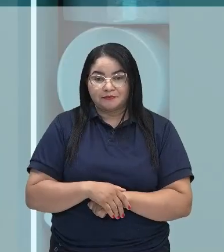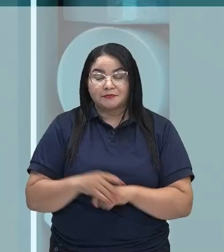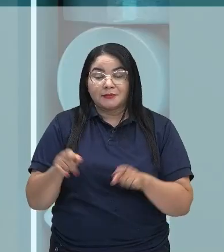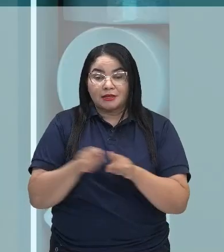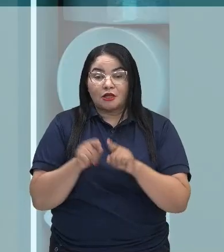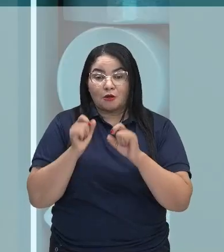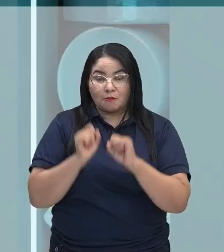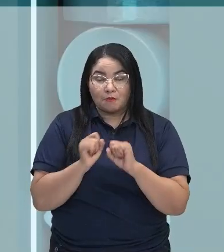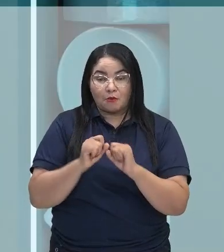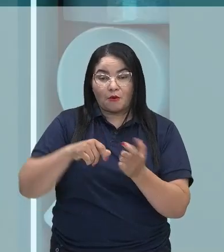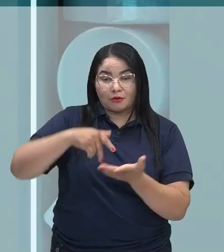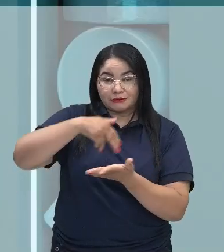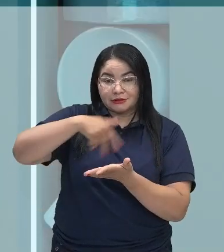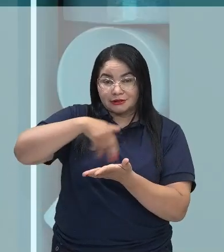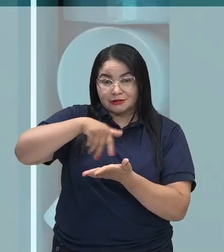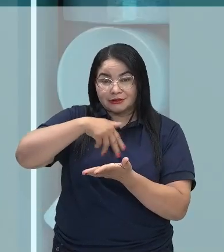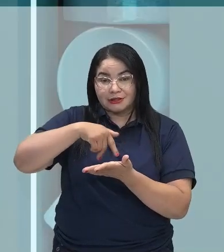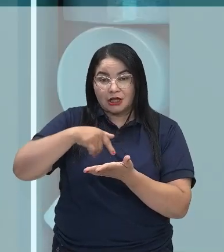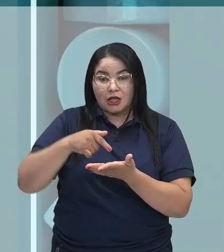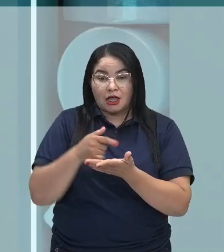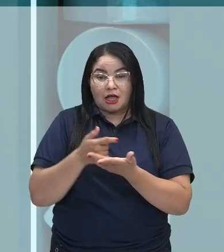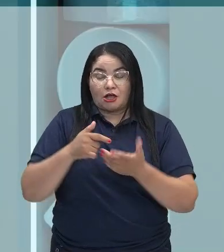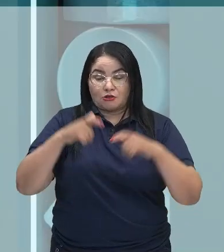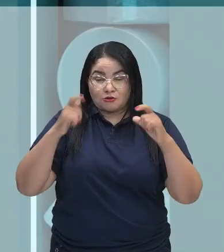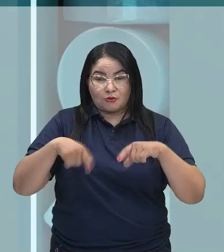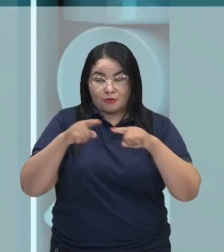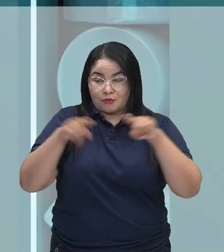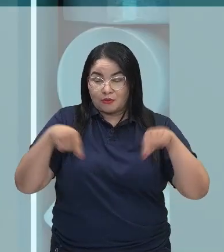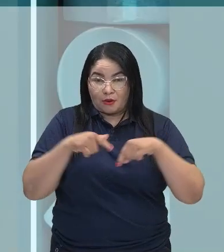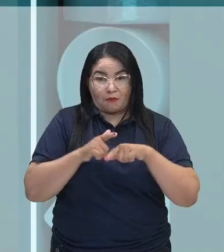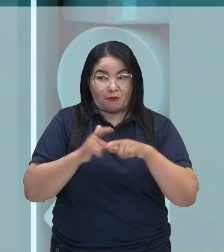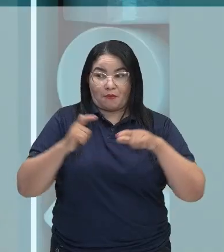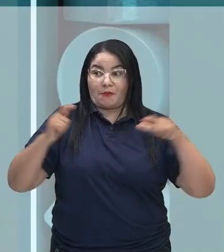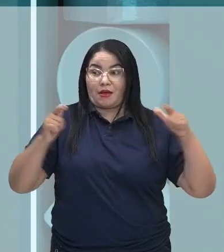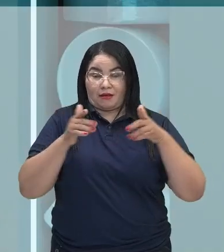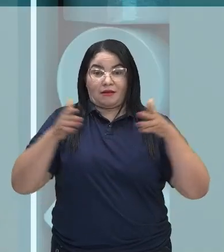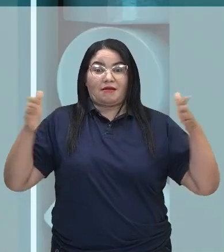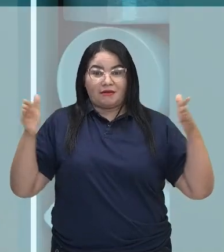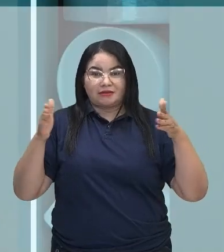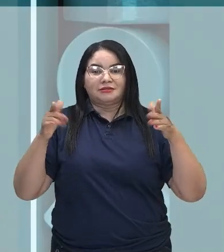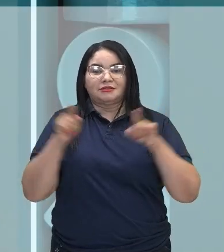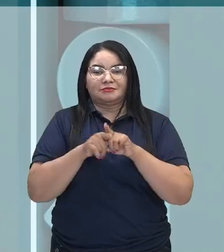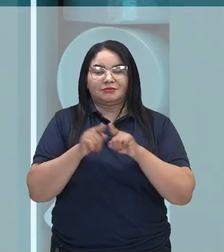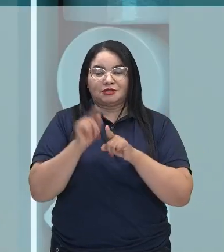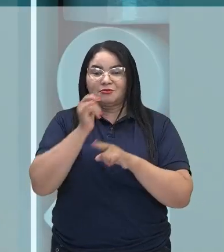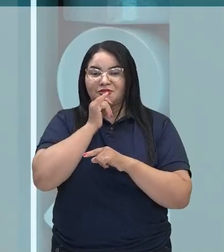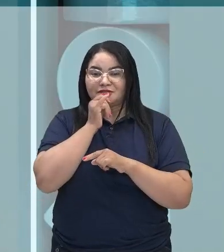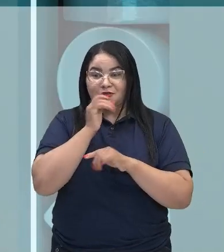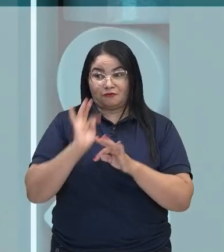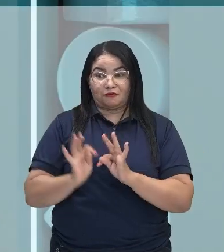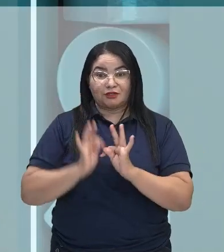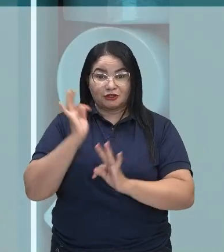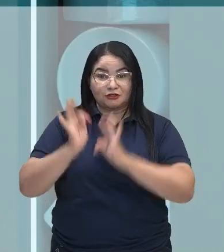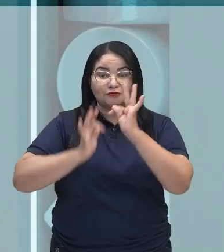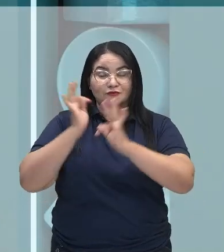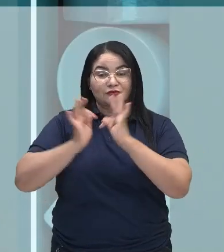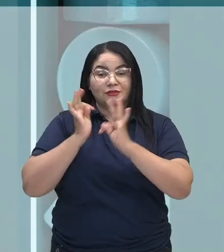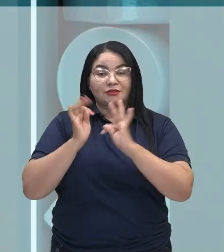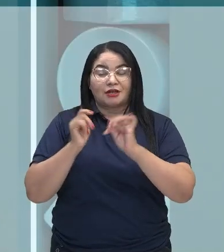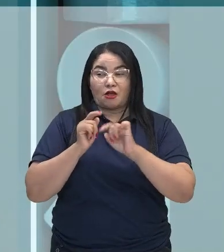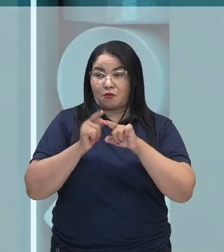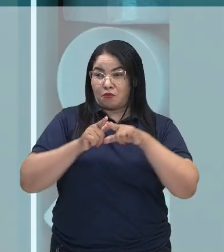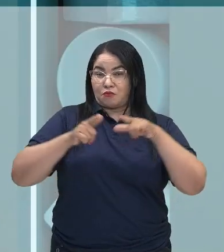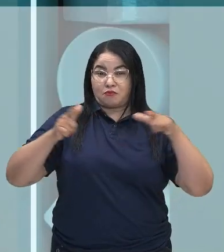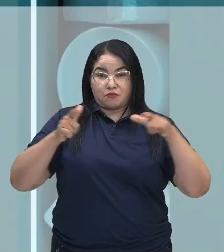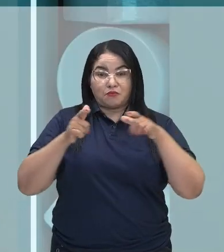dançar em espaços muito amplos, como um ginásio. Por exemplo, nos festivais folclóricos, o espaço é enorme, então